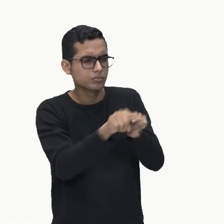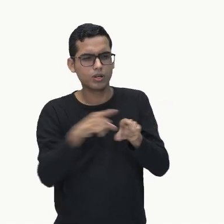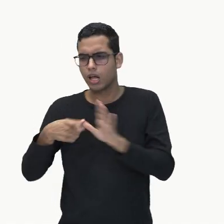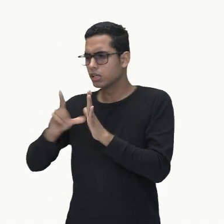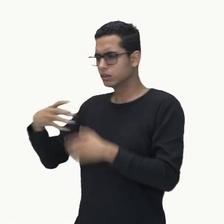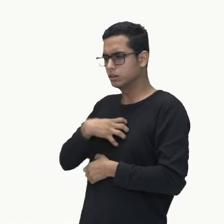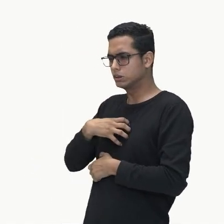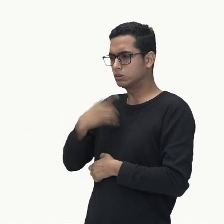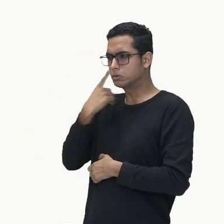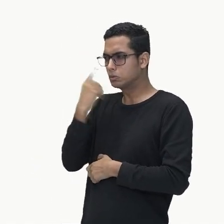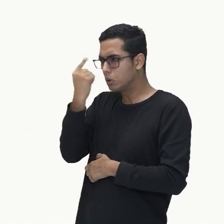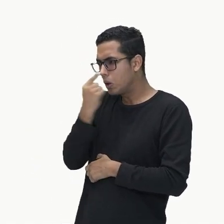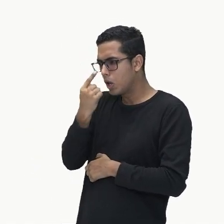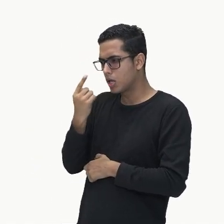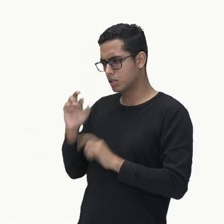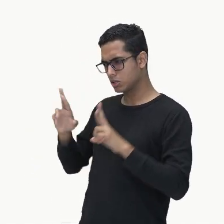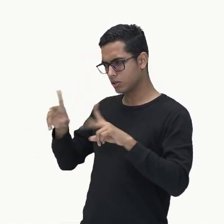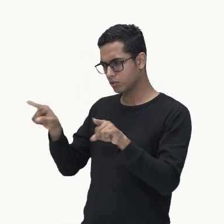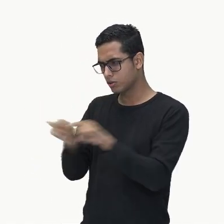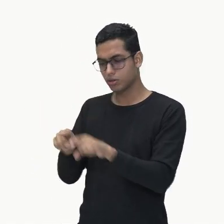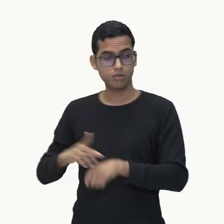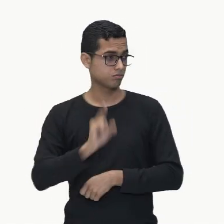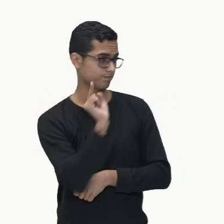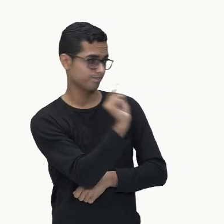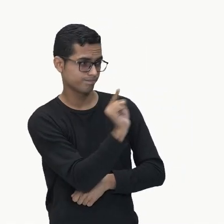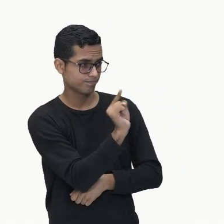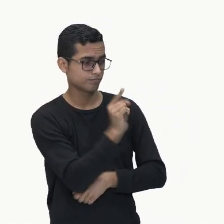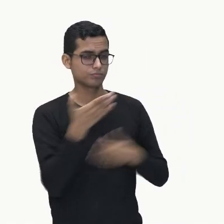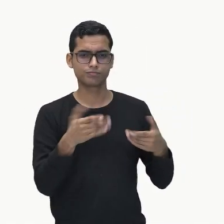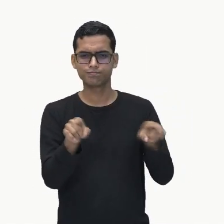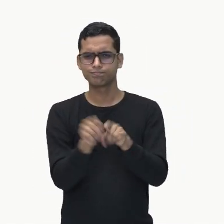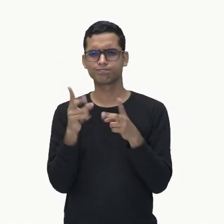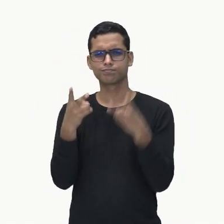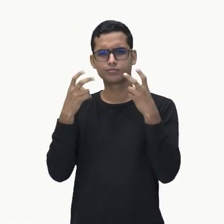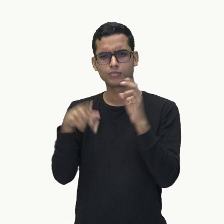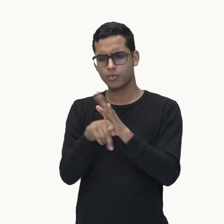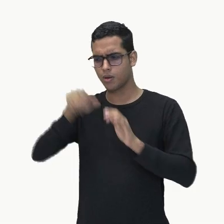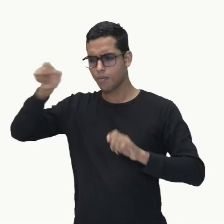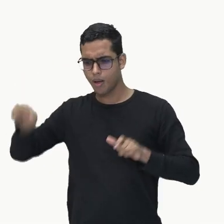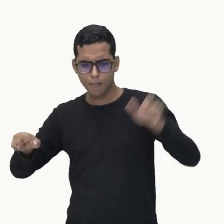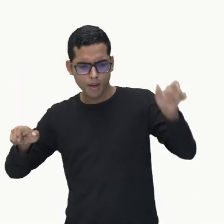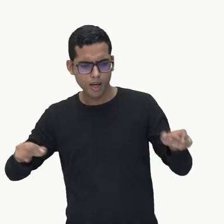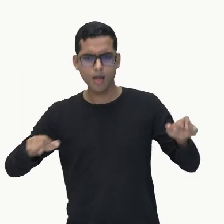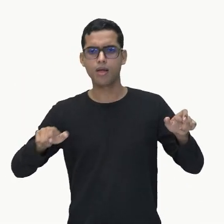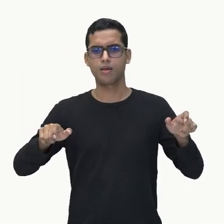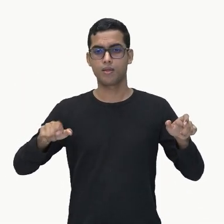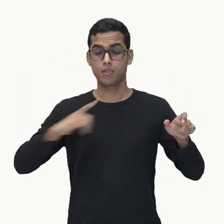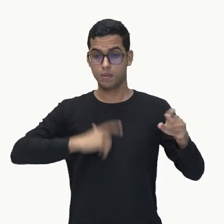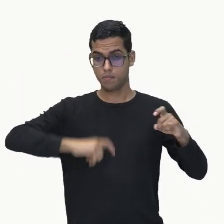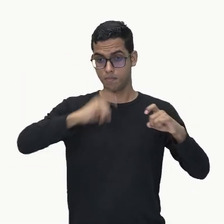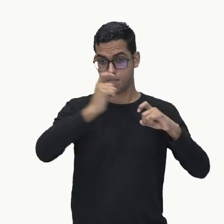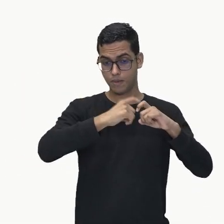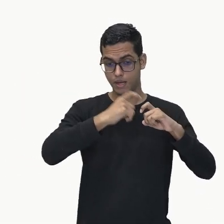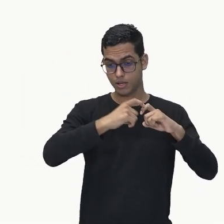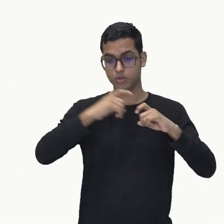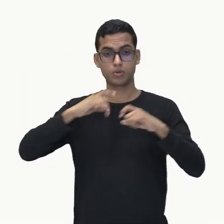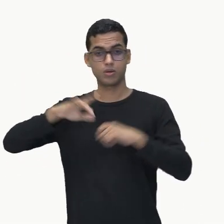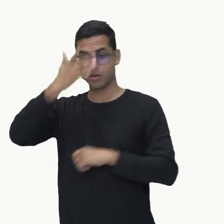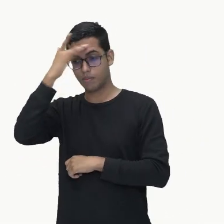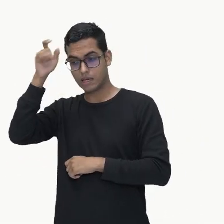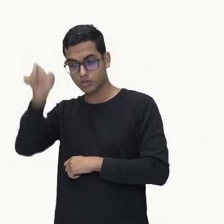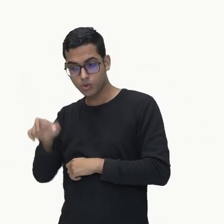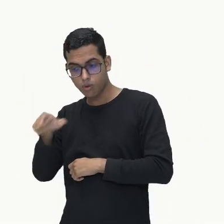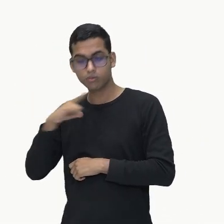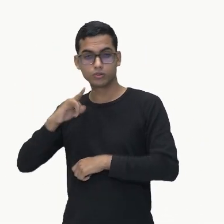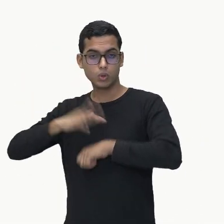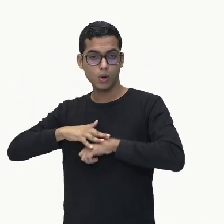Não, senhor doutor. Notem que nesse trecho aqui eu tenho um parágrafo único no